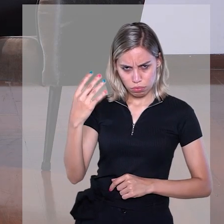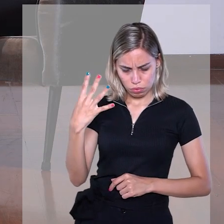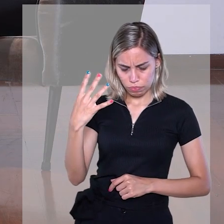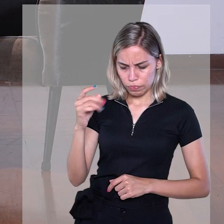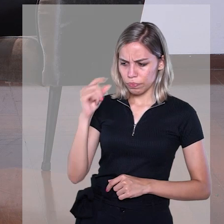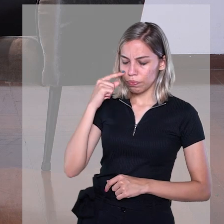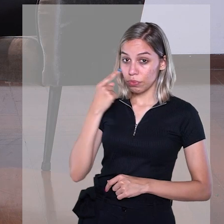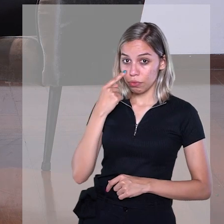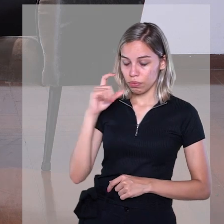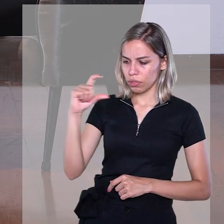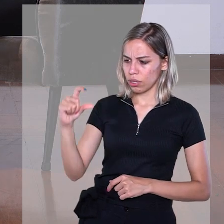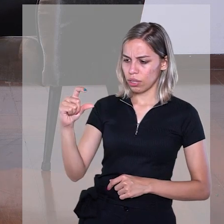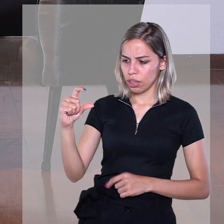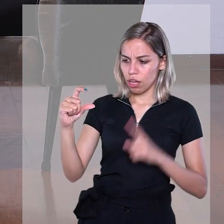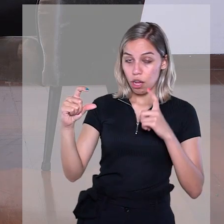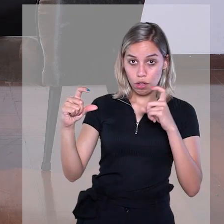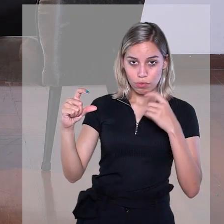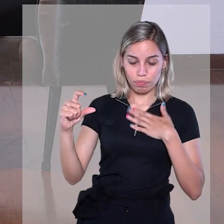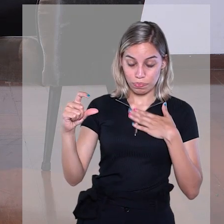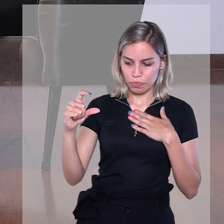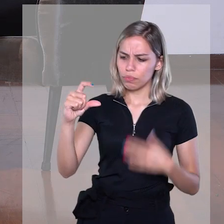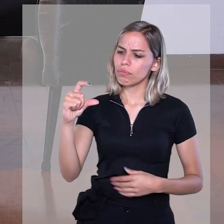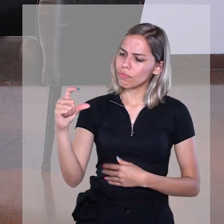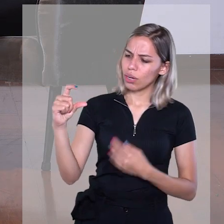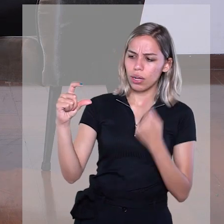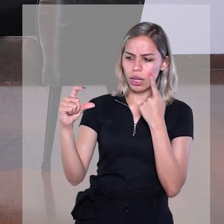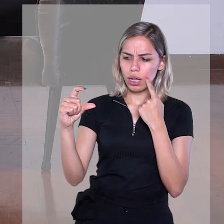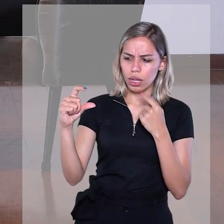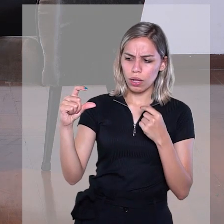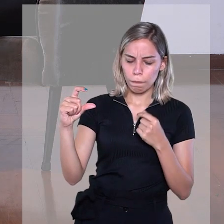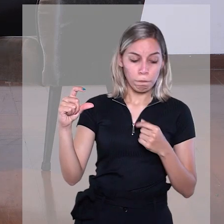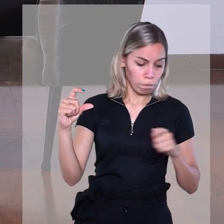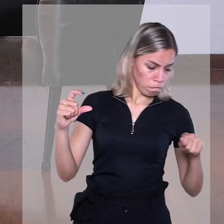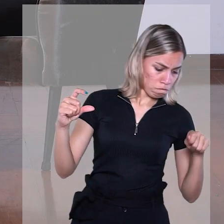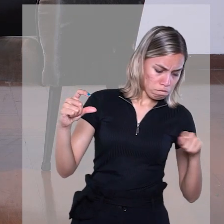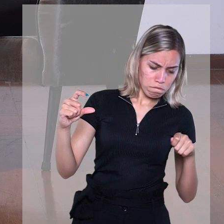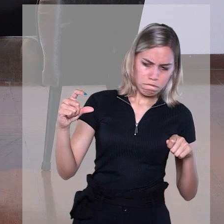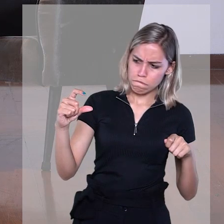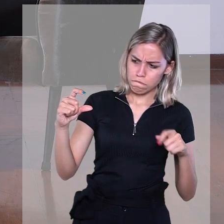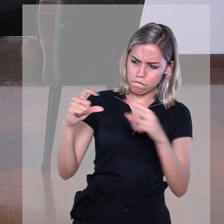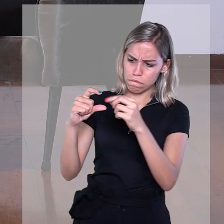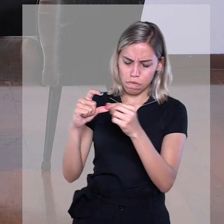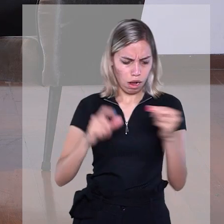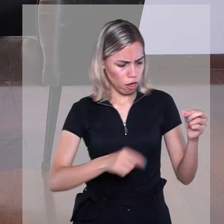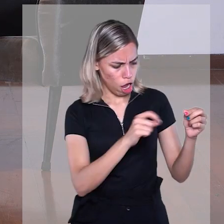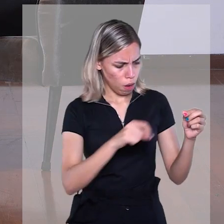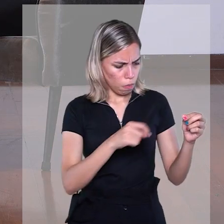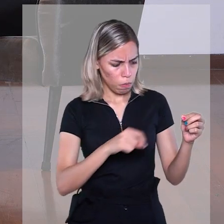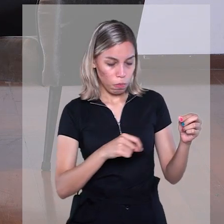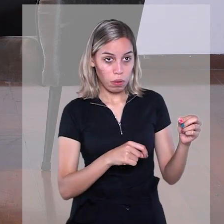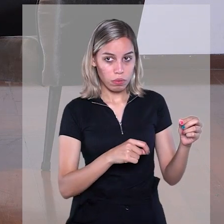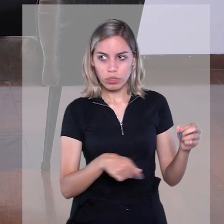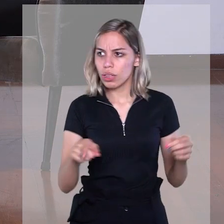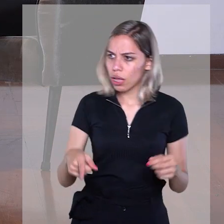E fiquei muito seguro esses anos todos de que seria o melhor título. Mas o Leandro falou, não é o melhor título. Aí deu